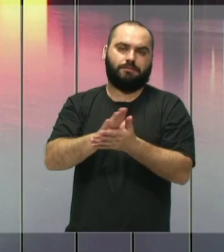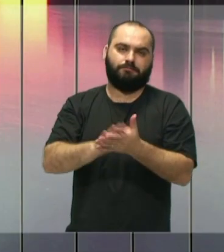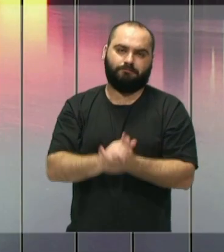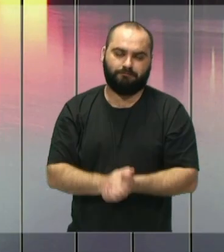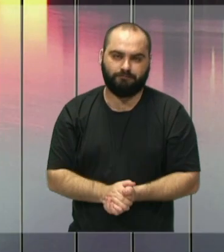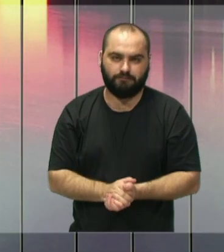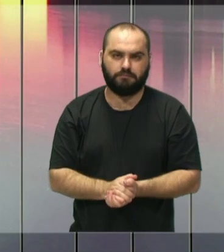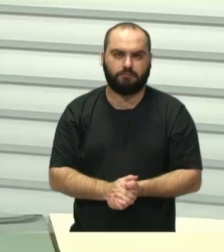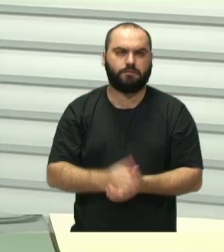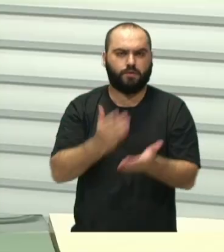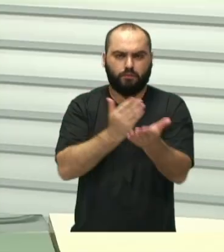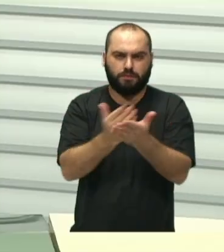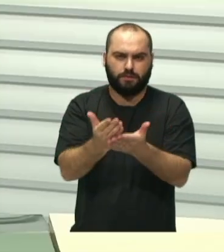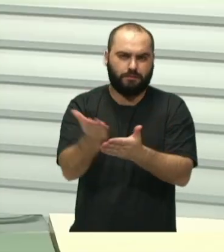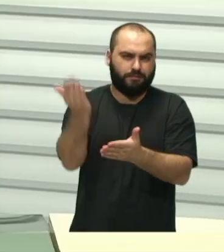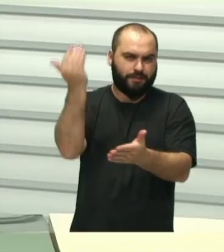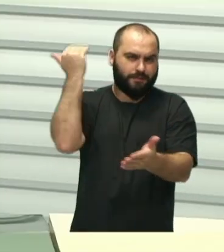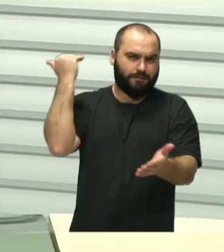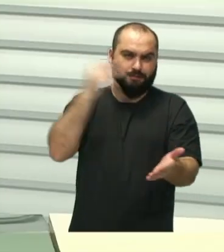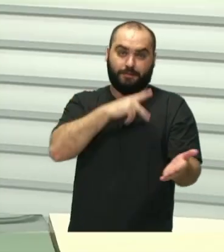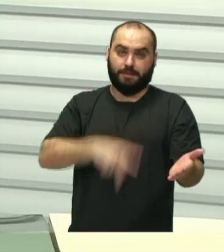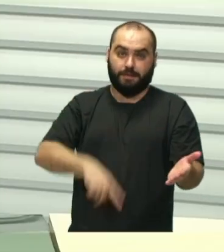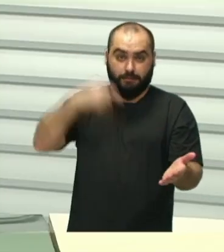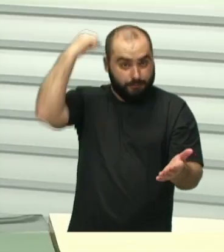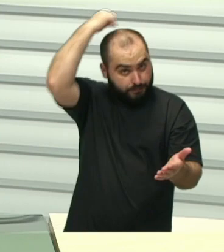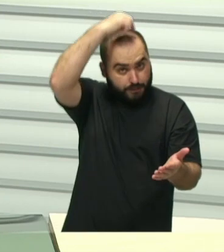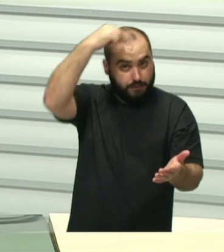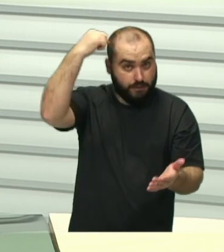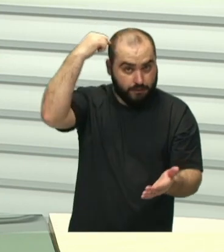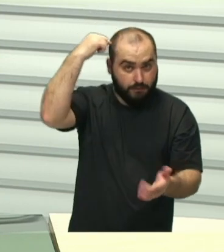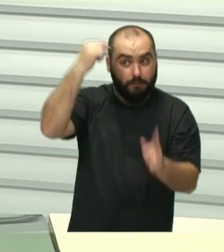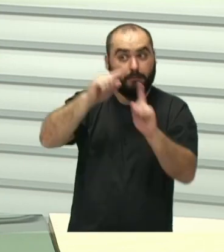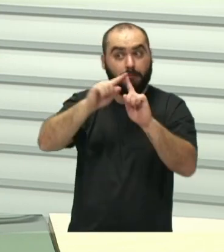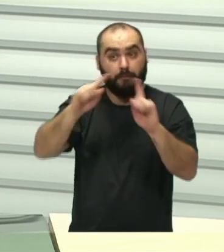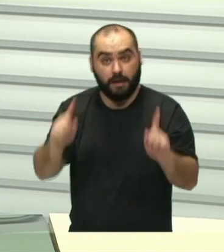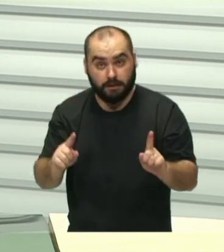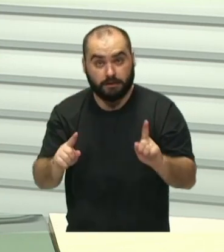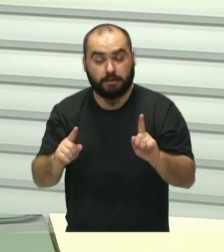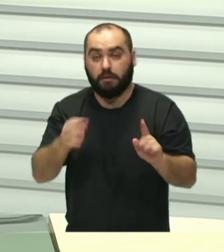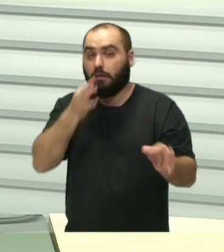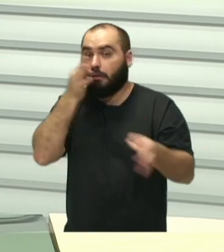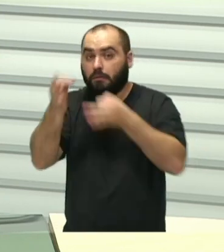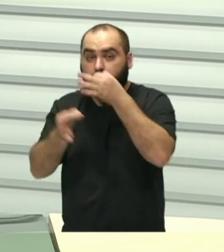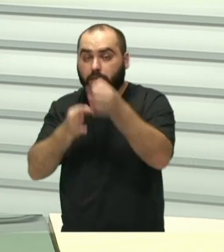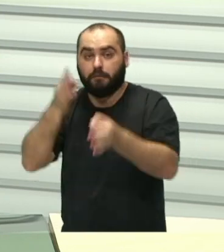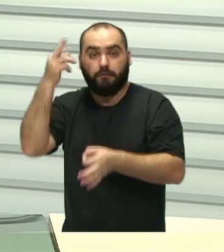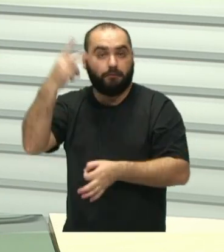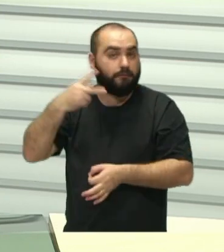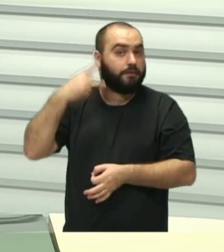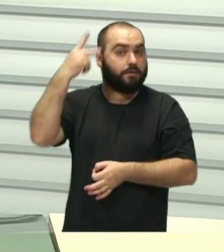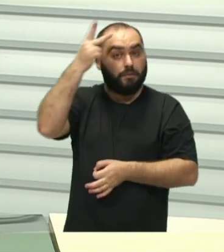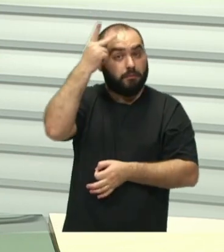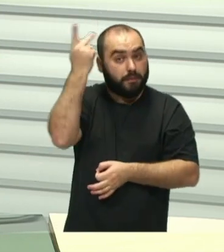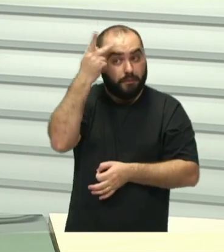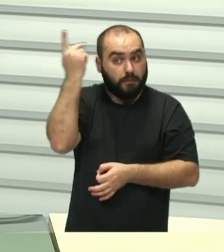iniciou lá na legislatura passada não é para o presidente do Paulinho mas por sugestão do vereador na época vereador Fernando pegorini que hoje é